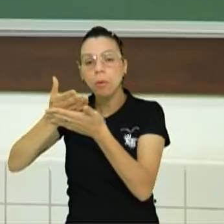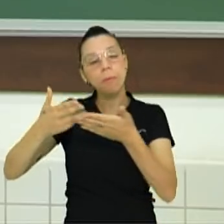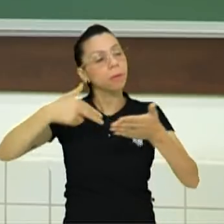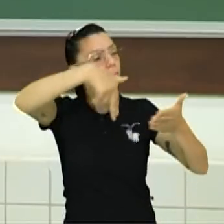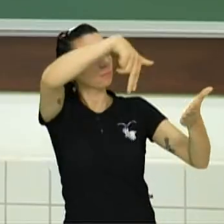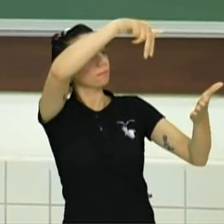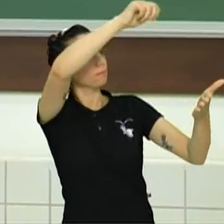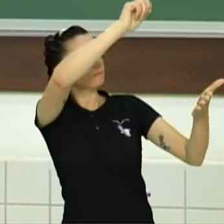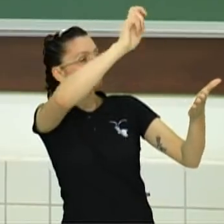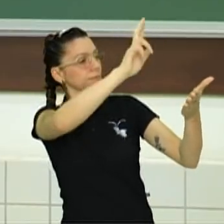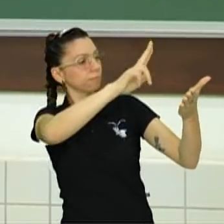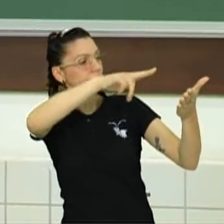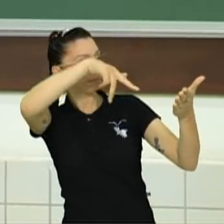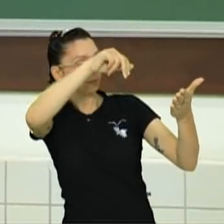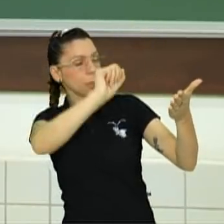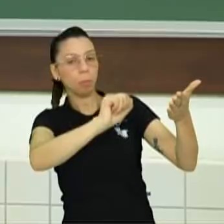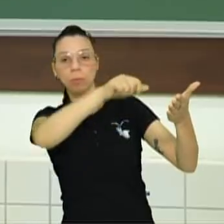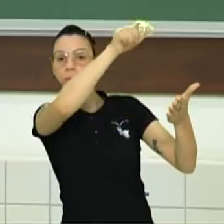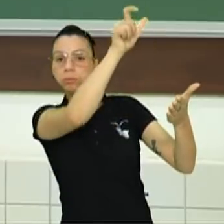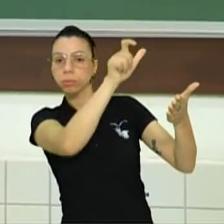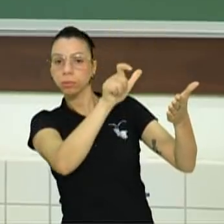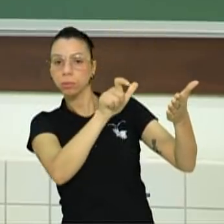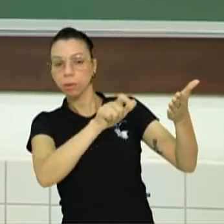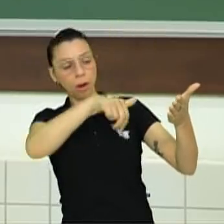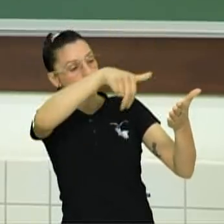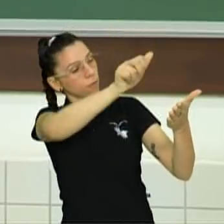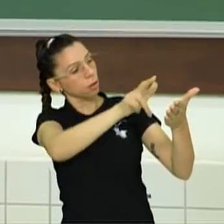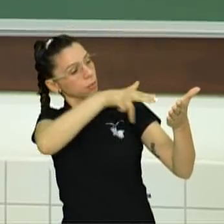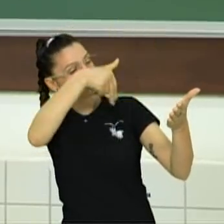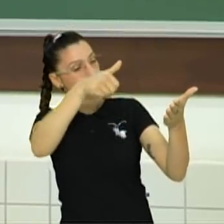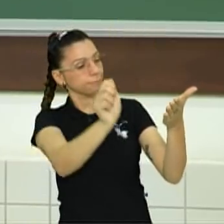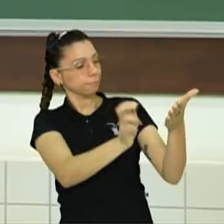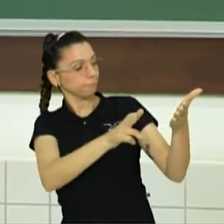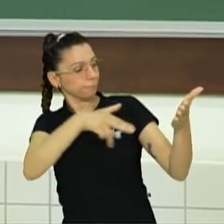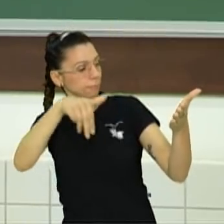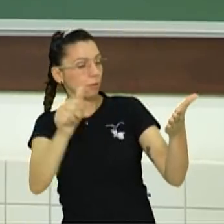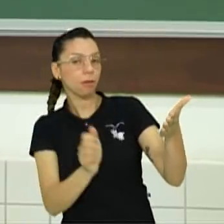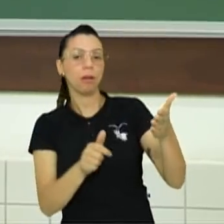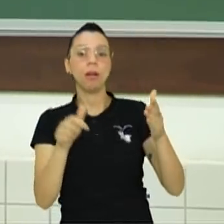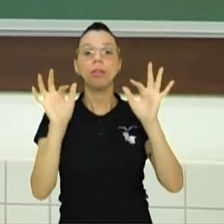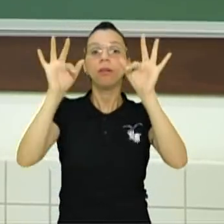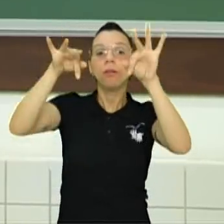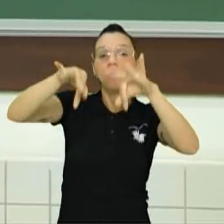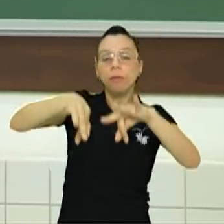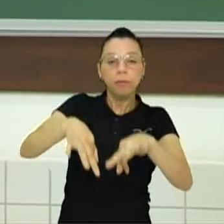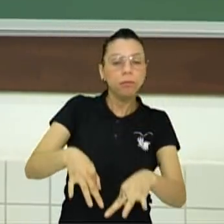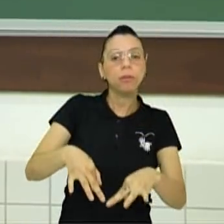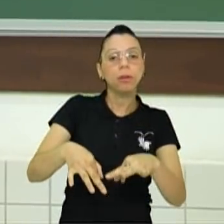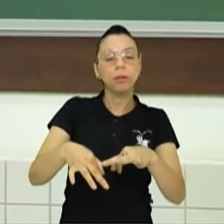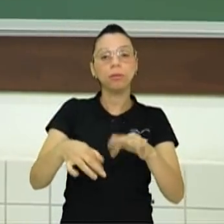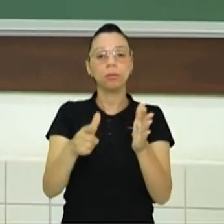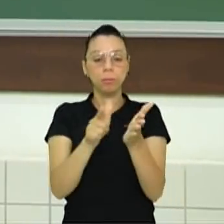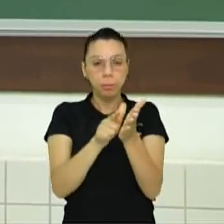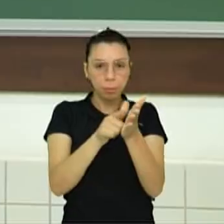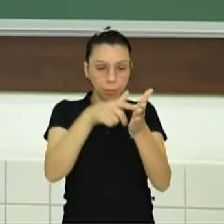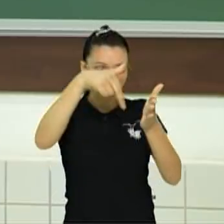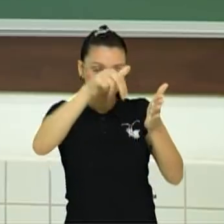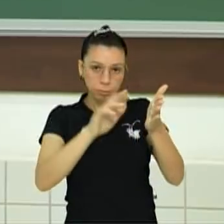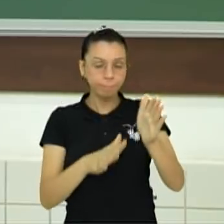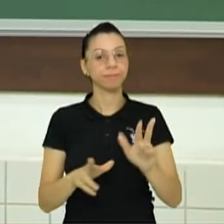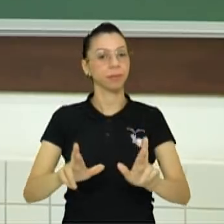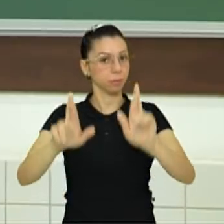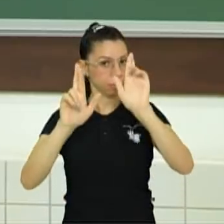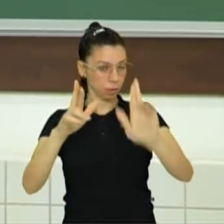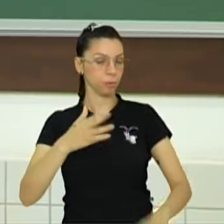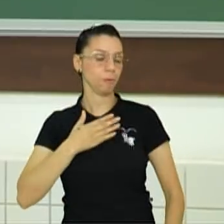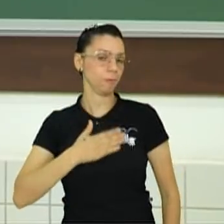num sentido só, único, e vem trabalhando até o final dessa tinta? Espero que vocês tenham gostado